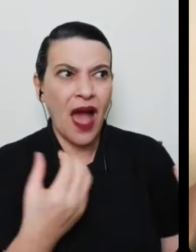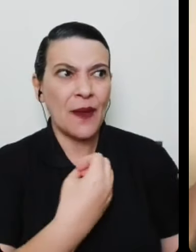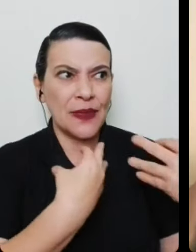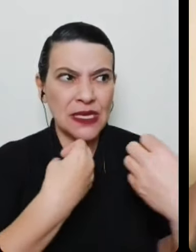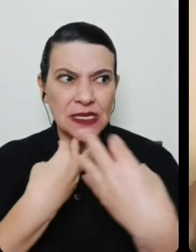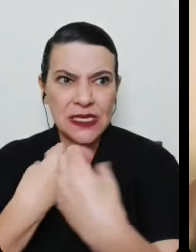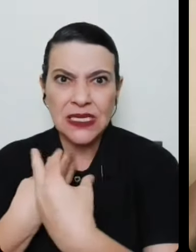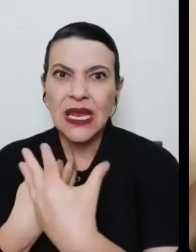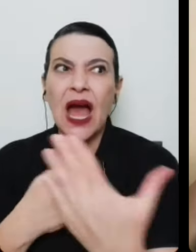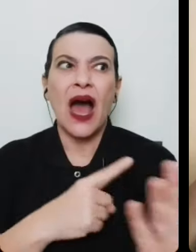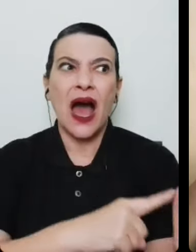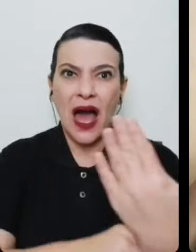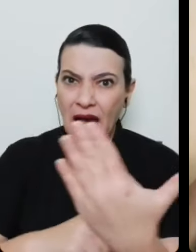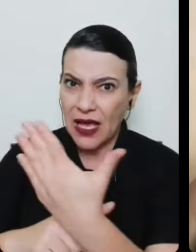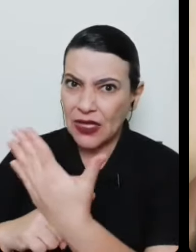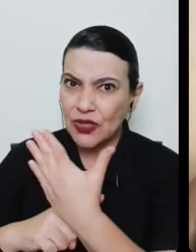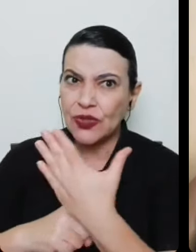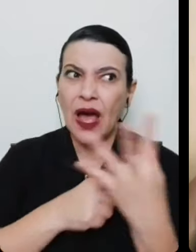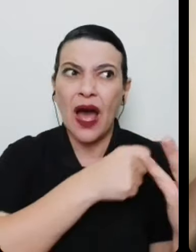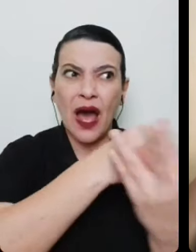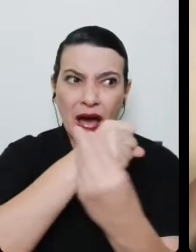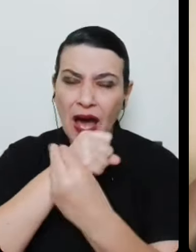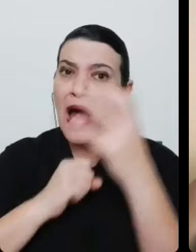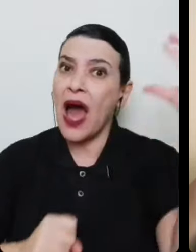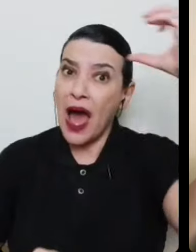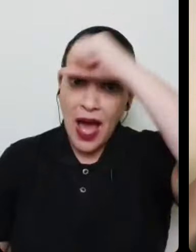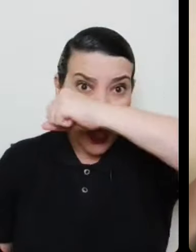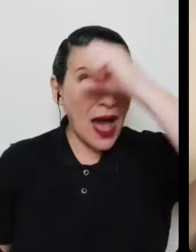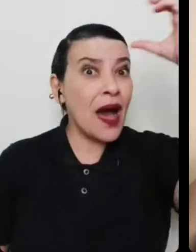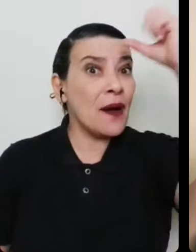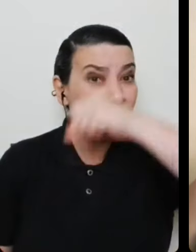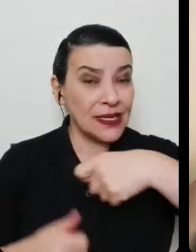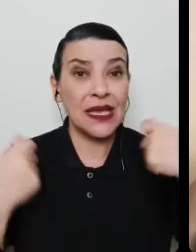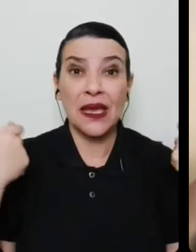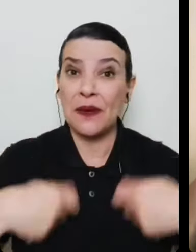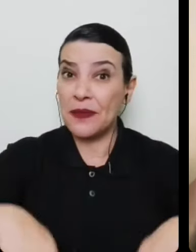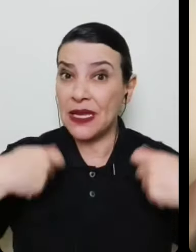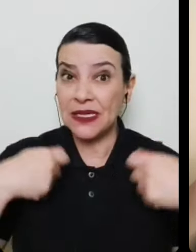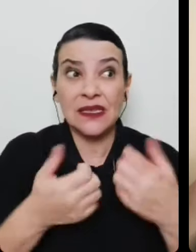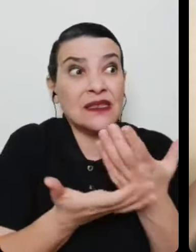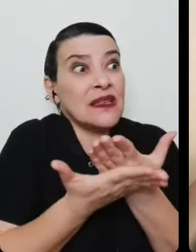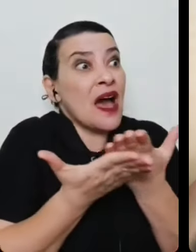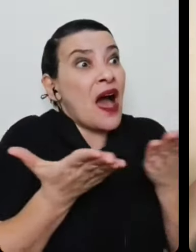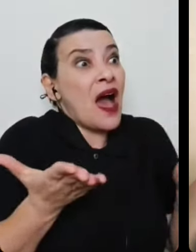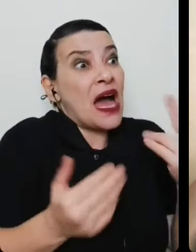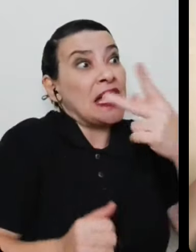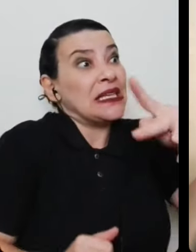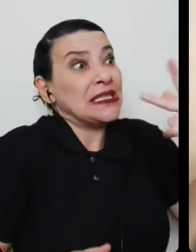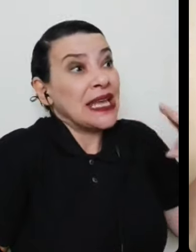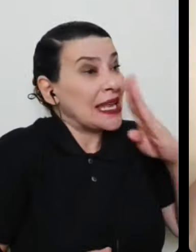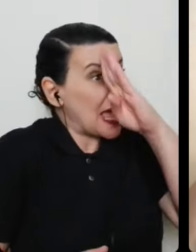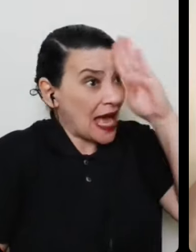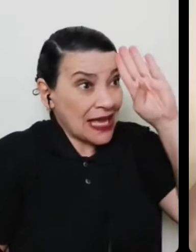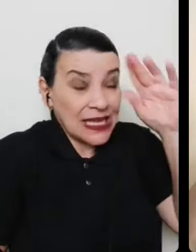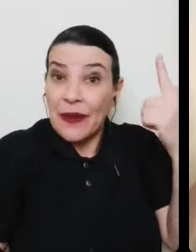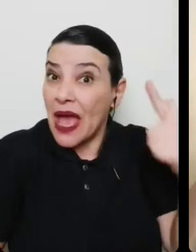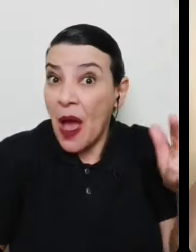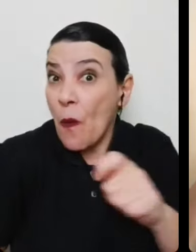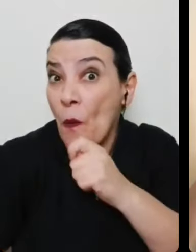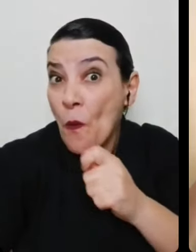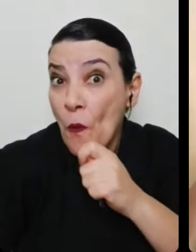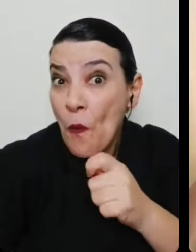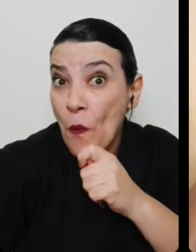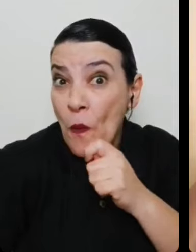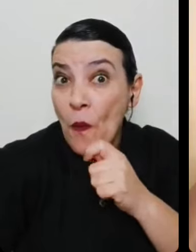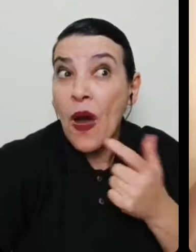coisa para aprender com quem não vivenciou o que eu pesquisei. Ou com quem vivenciou